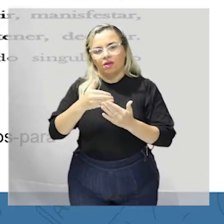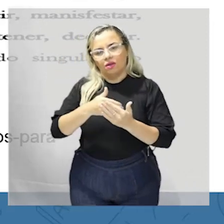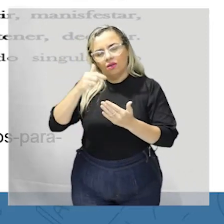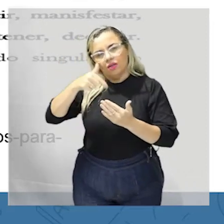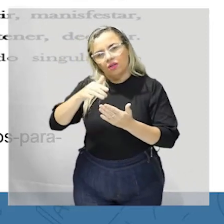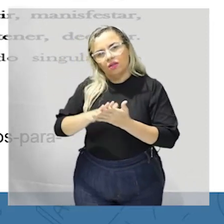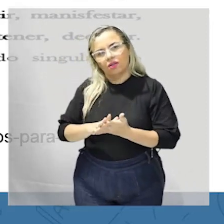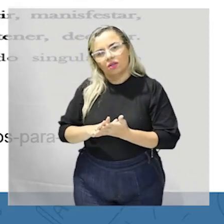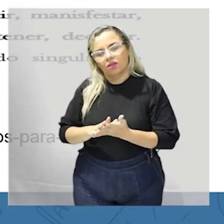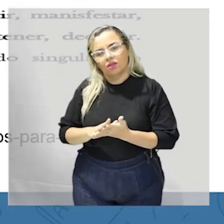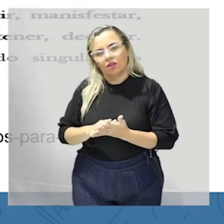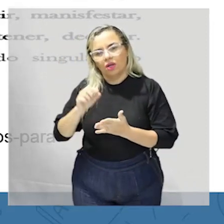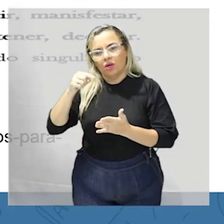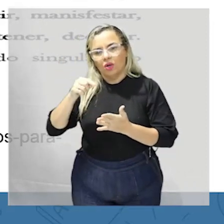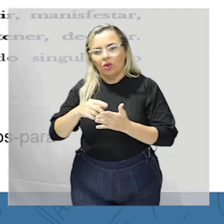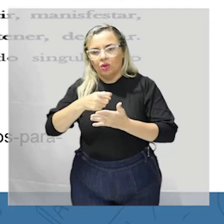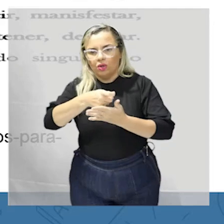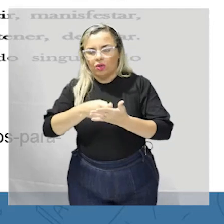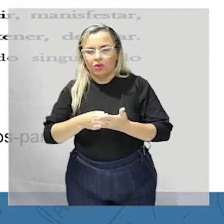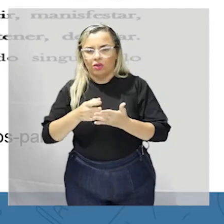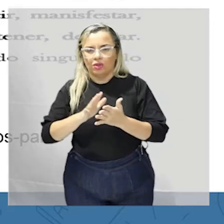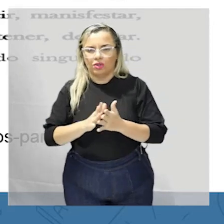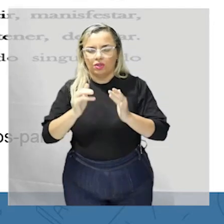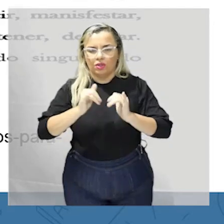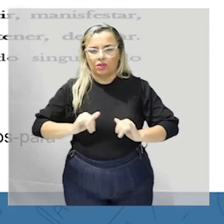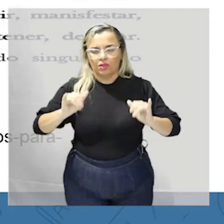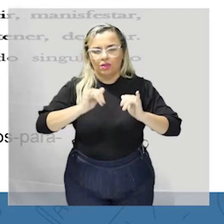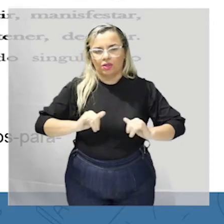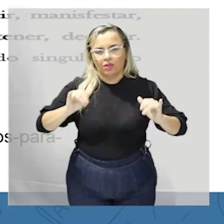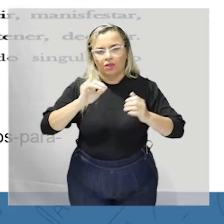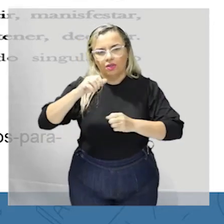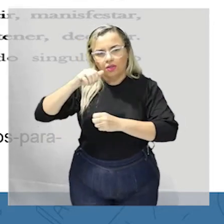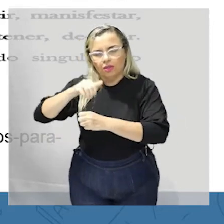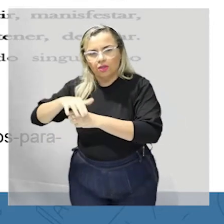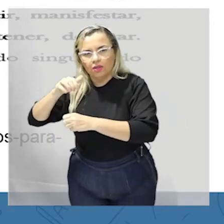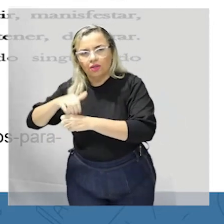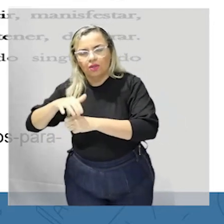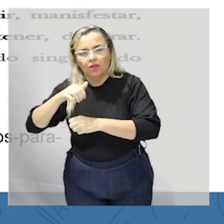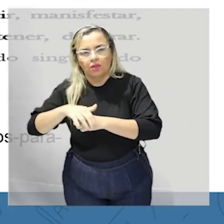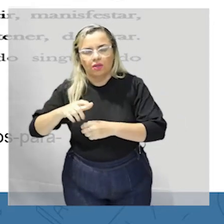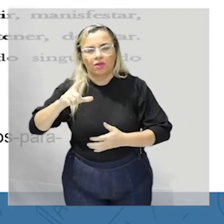subliminares que o texto transmite, tá? Então, são aquelas dicas que às vezes